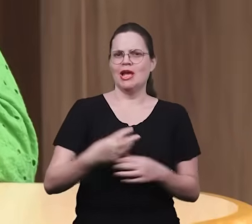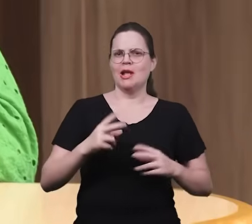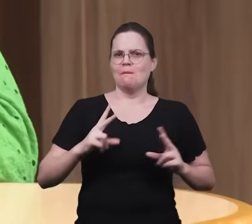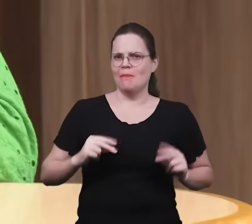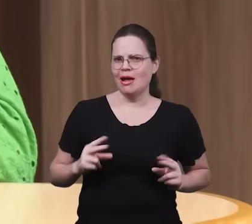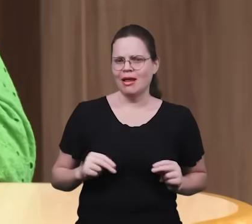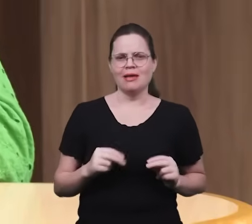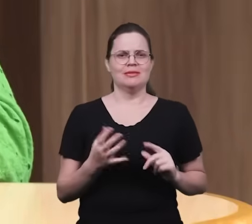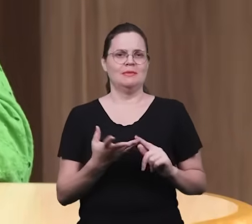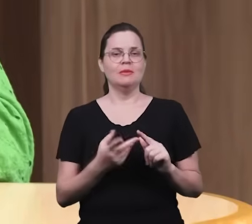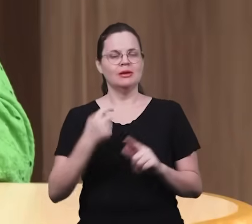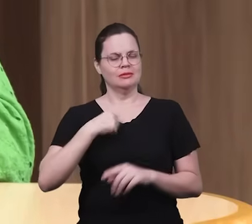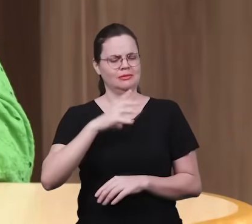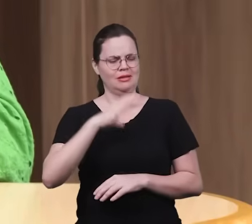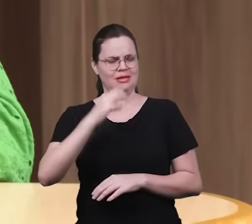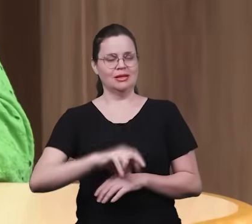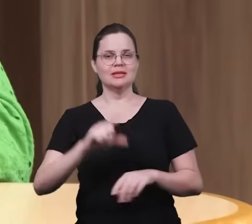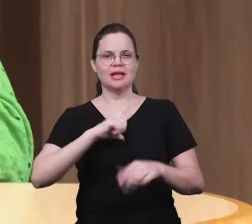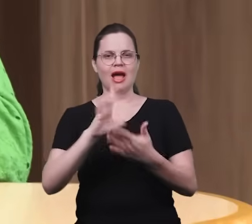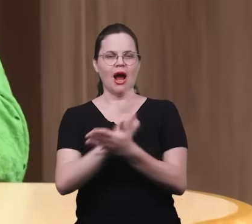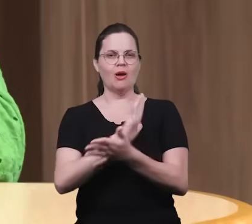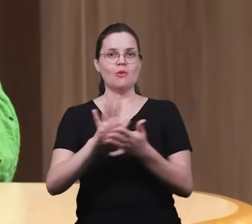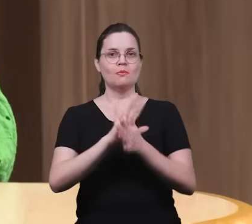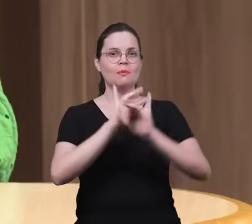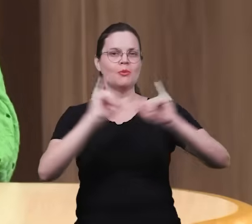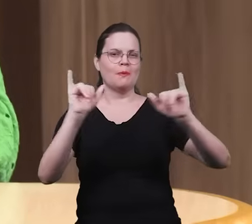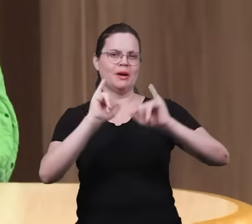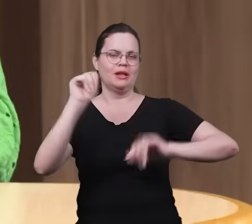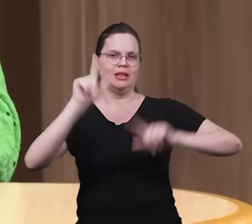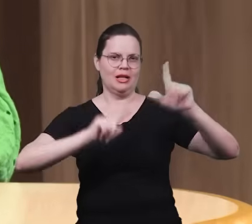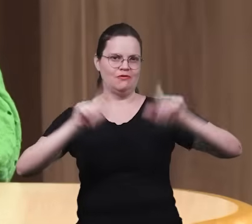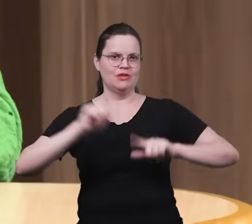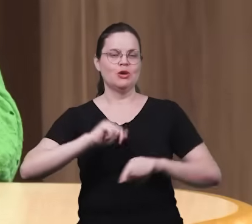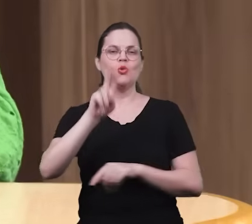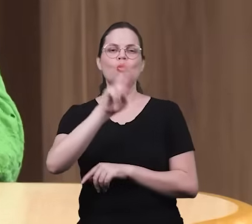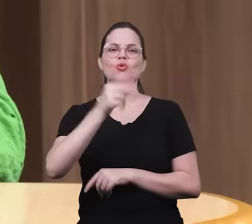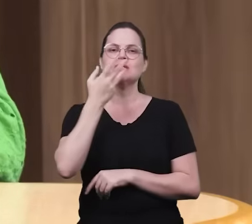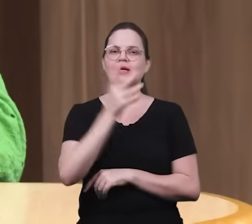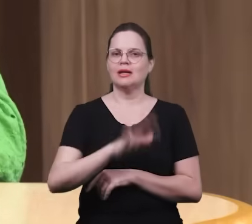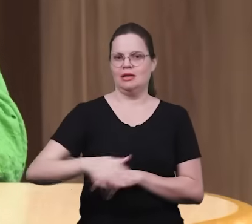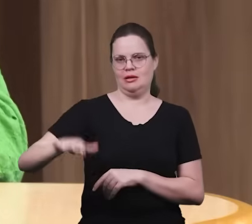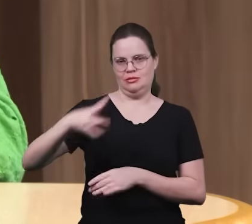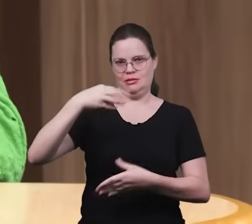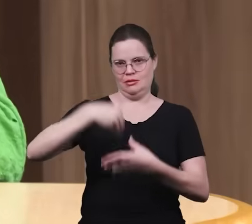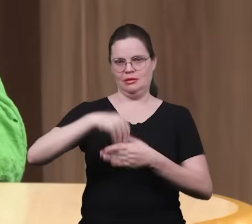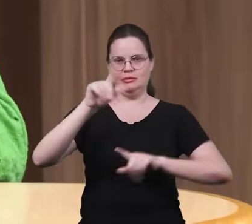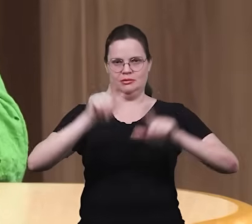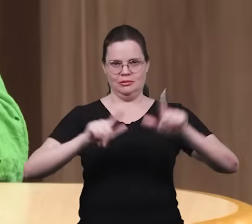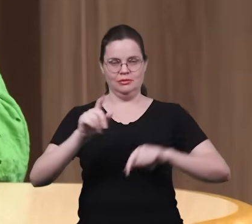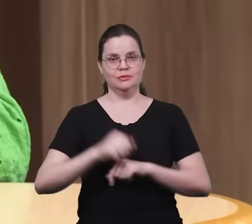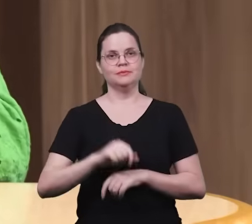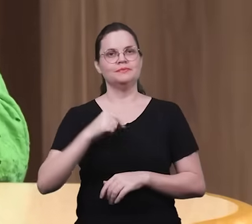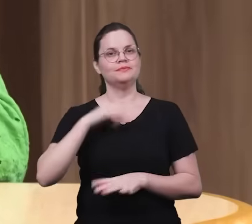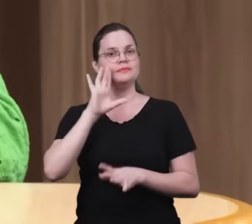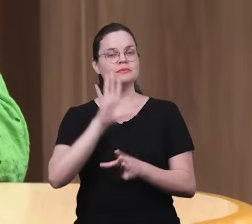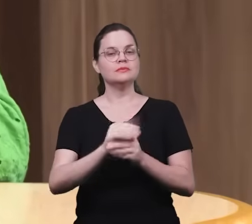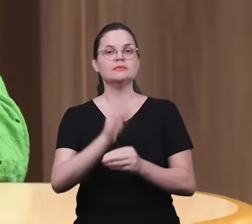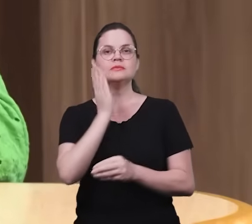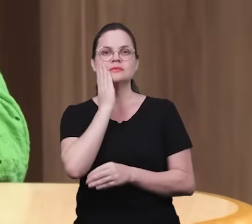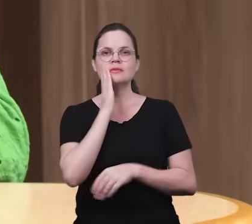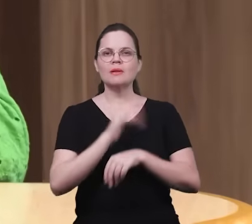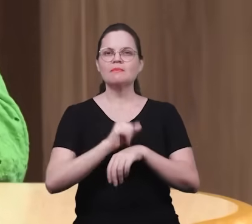vai se lembrar de algumas campanhas. Contudo, nós temos visto que as crianças têm sido cada vez